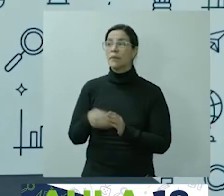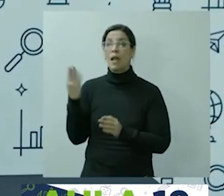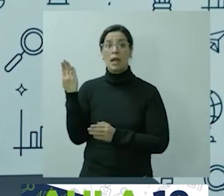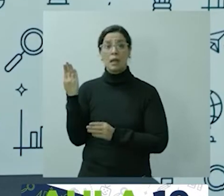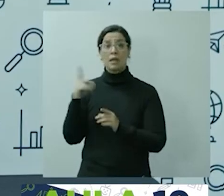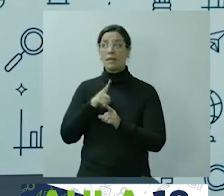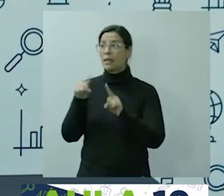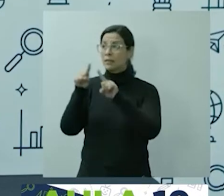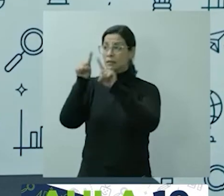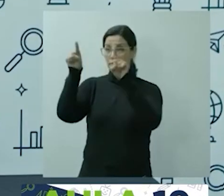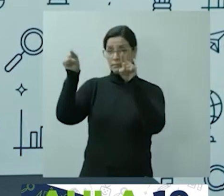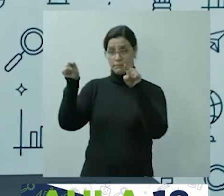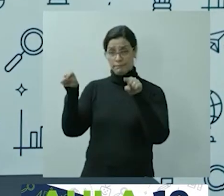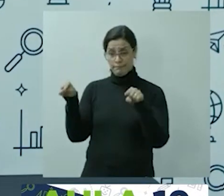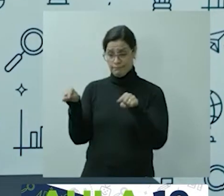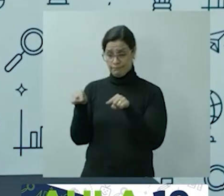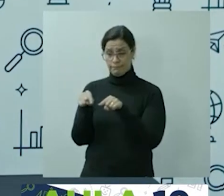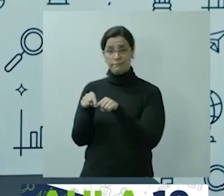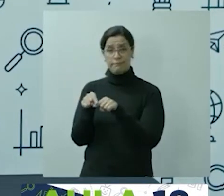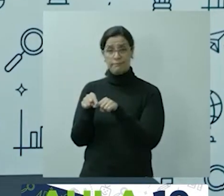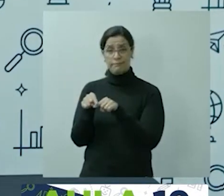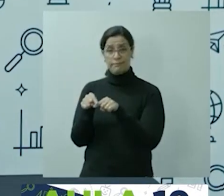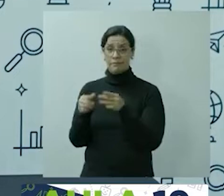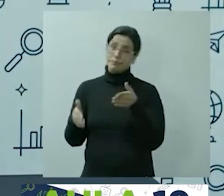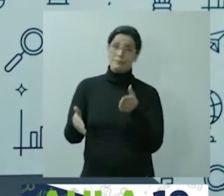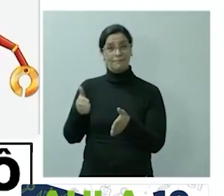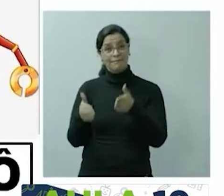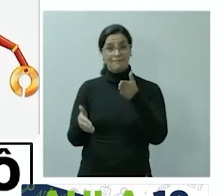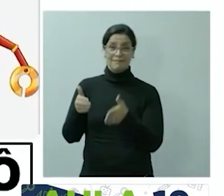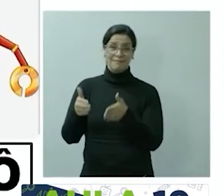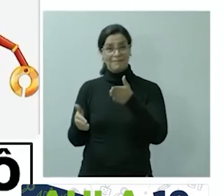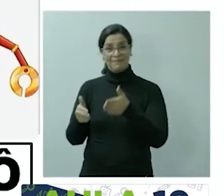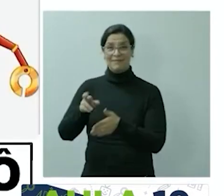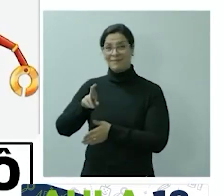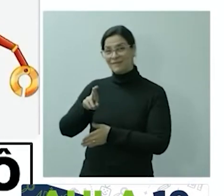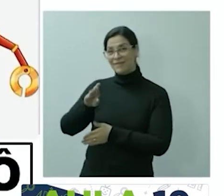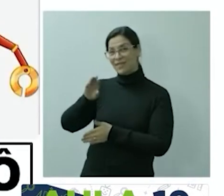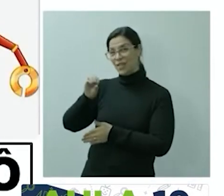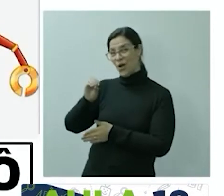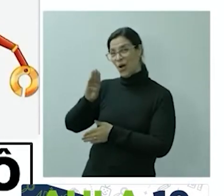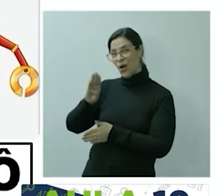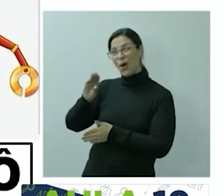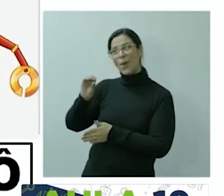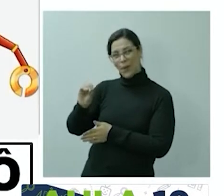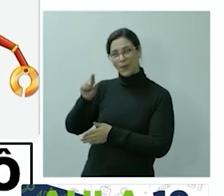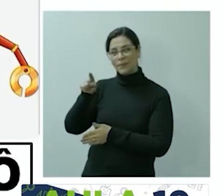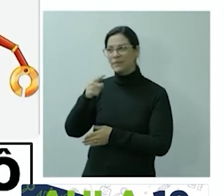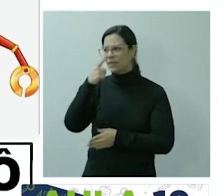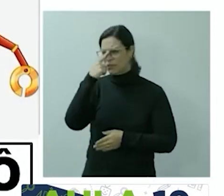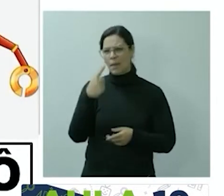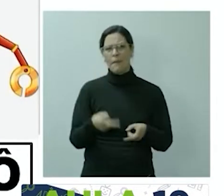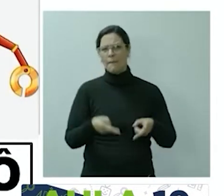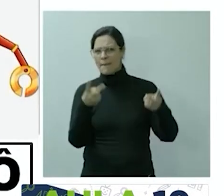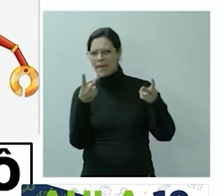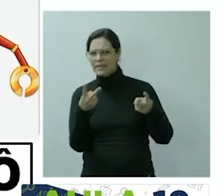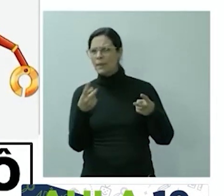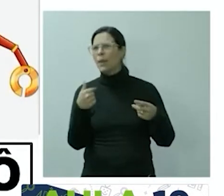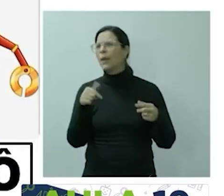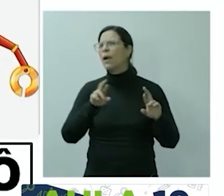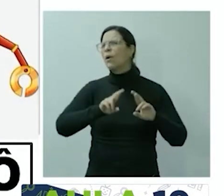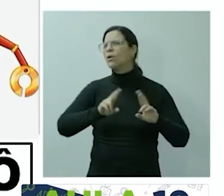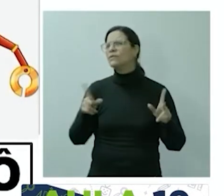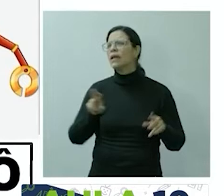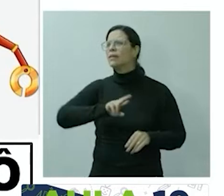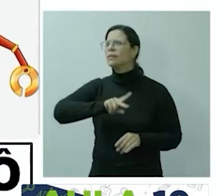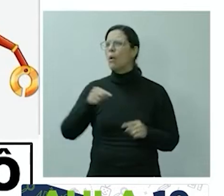E aqui nós temos a imagem do robô e a palavra robô. Vocês já conseguiram descobrir aí